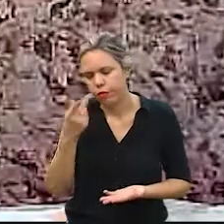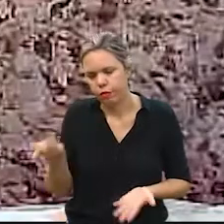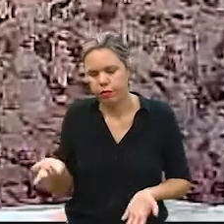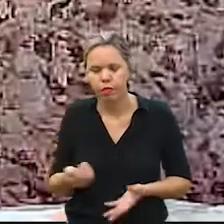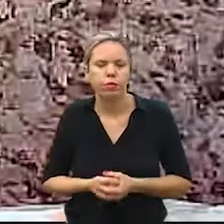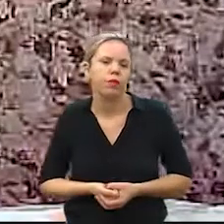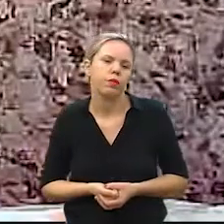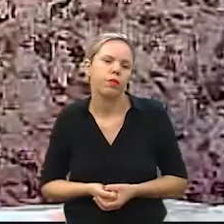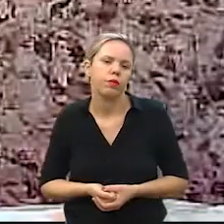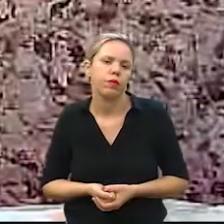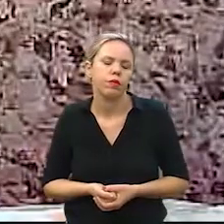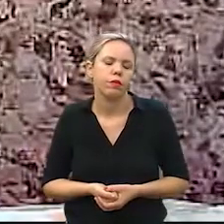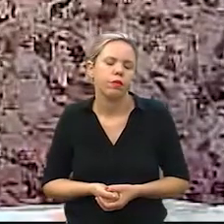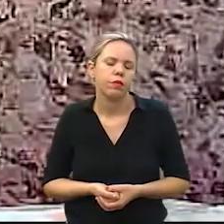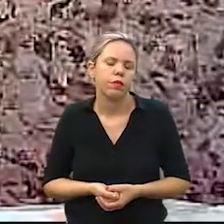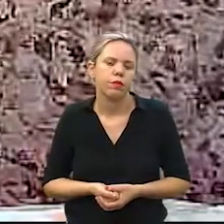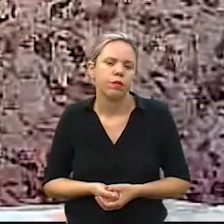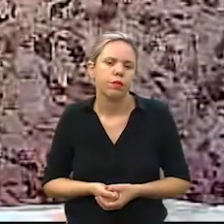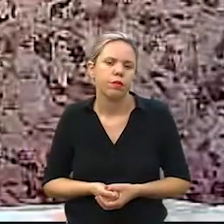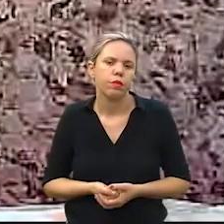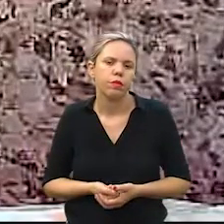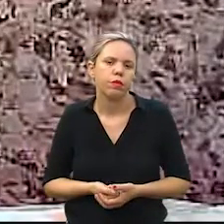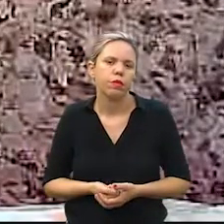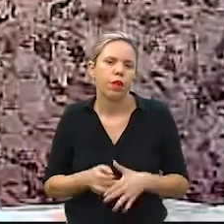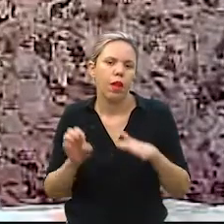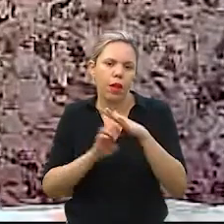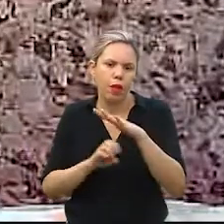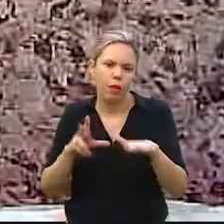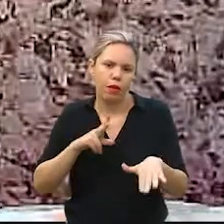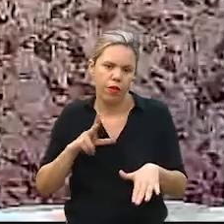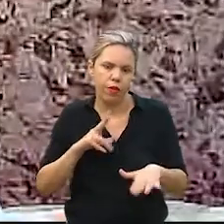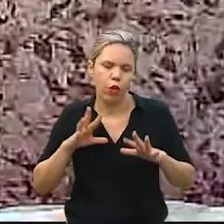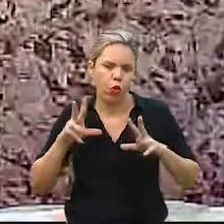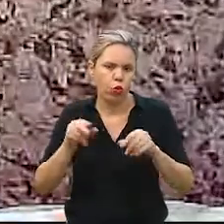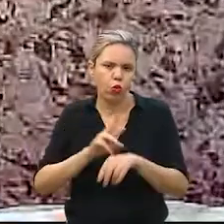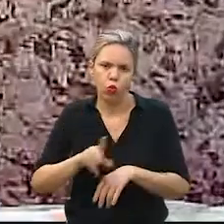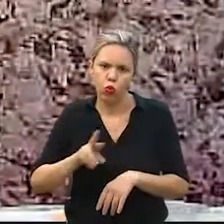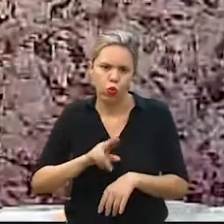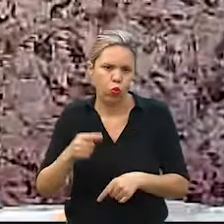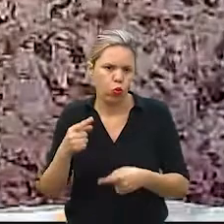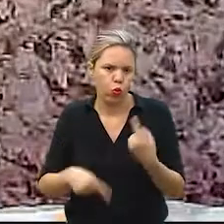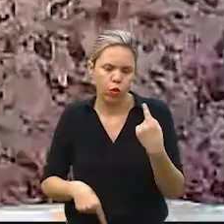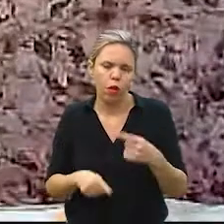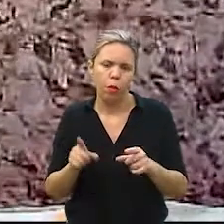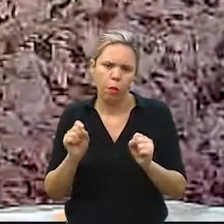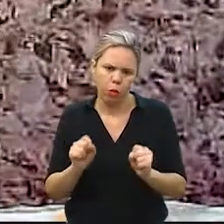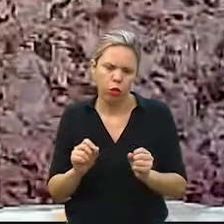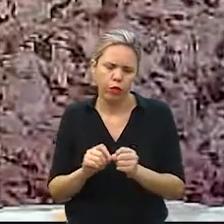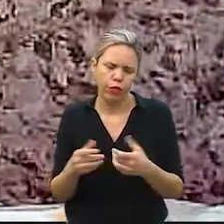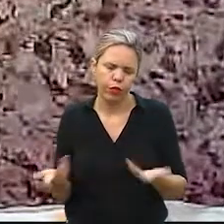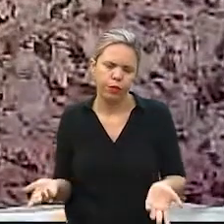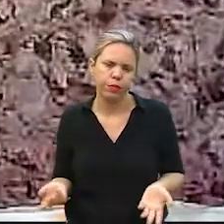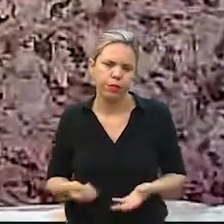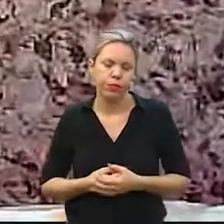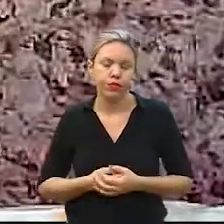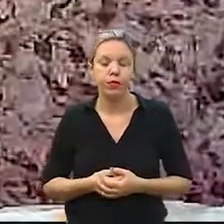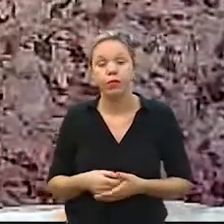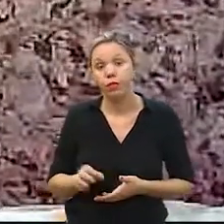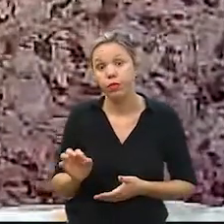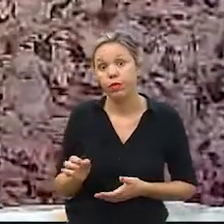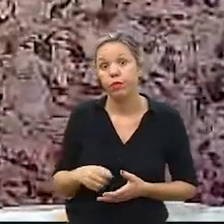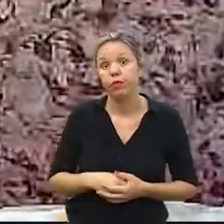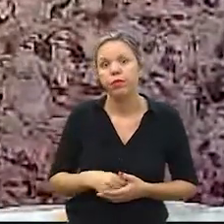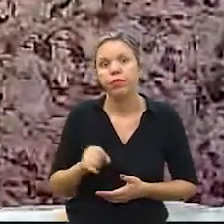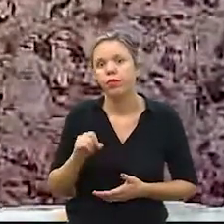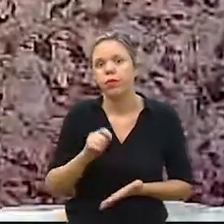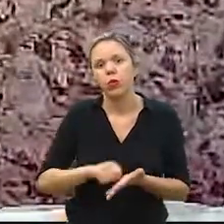falando, na iniciativa privada, tudo que não é proibido, você pode fazer, certo? Se